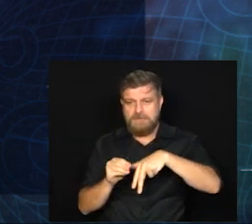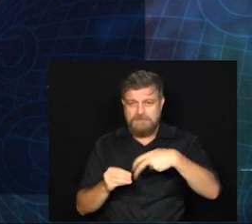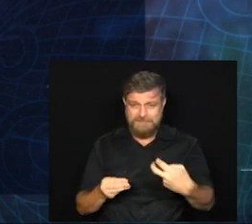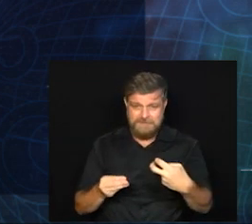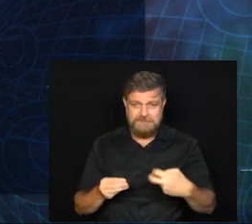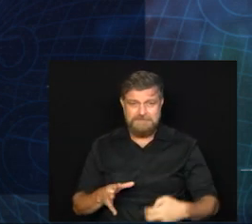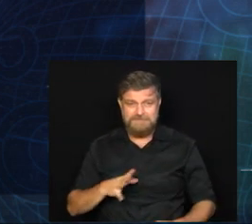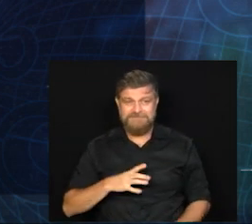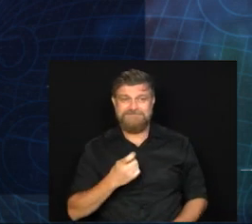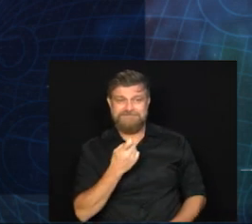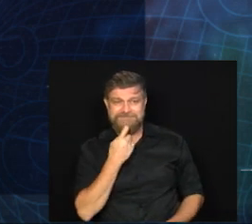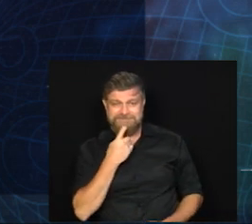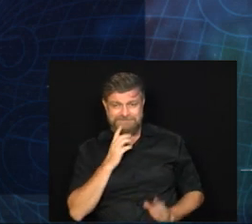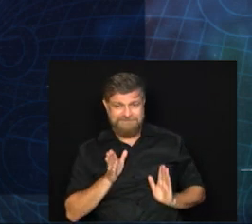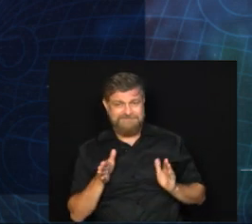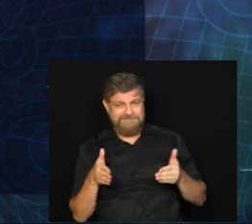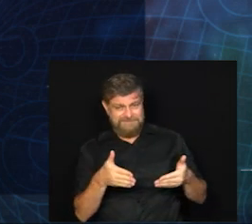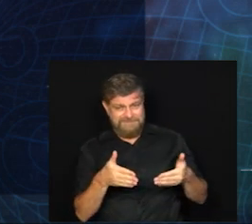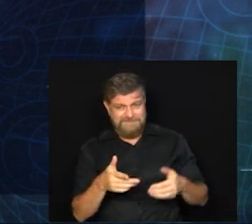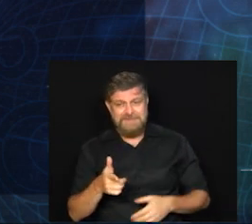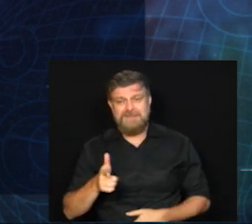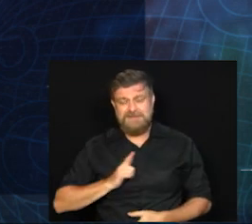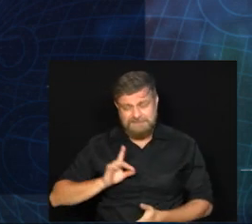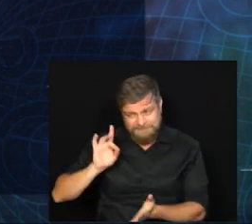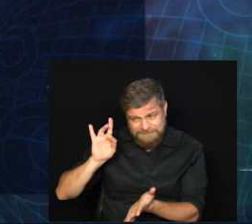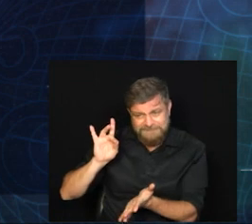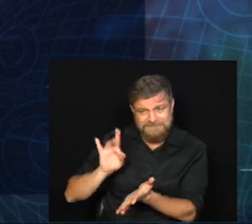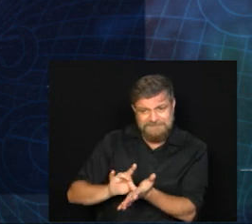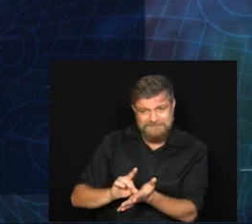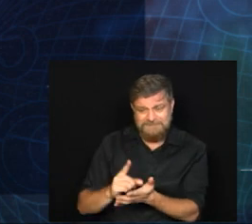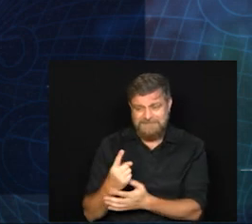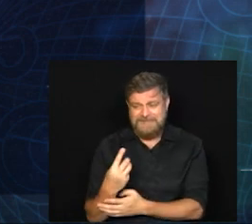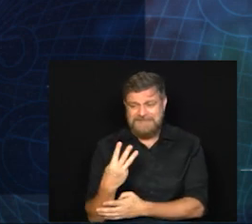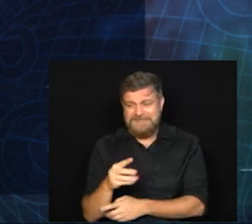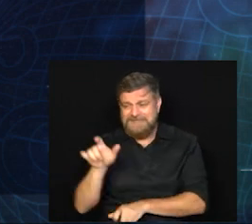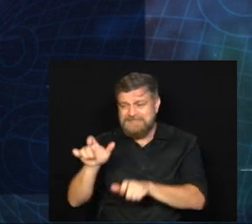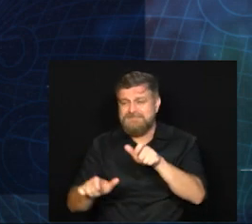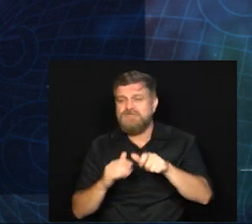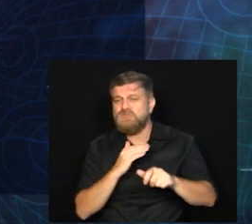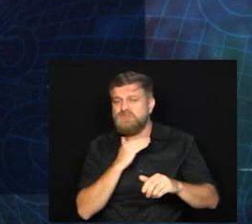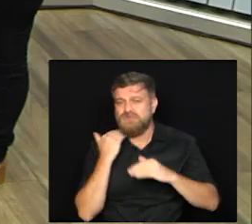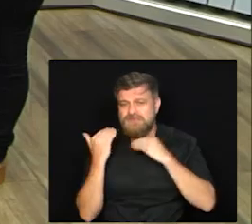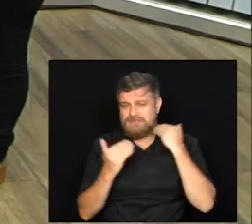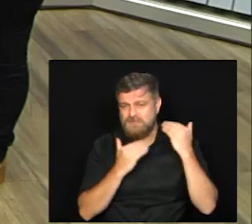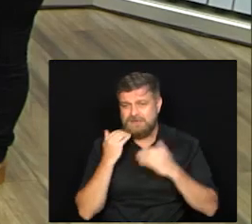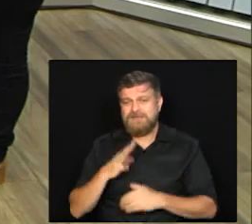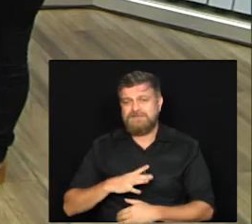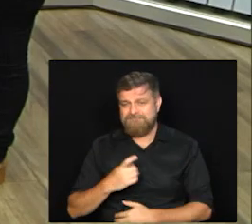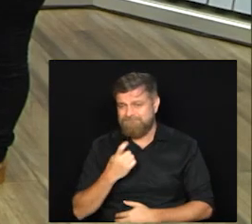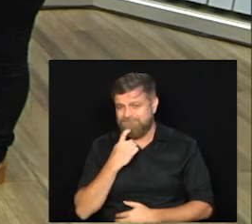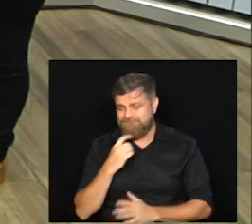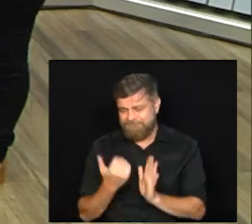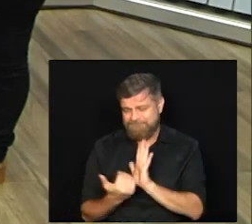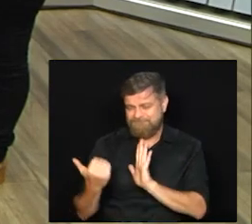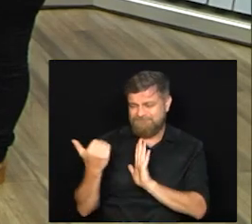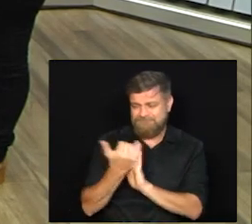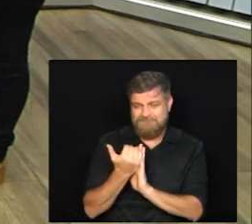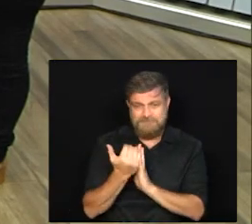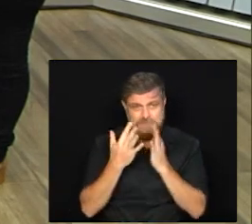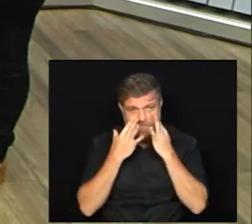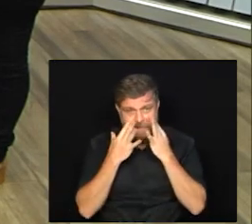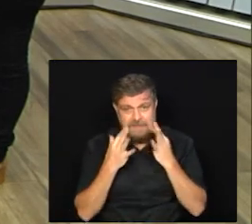Campinas? Exatamente, porque nós tivemos a confirmação de 13 óbitos na nossa cidade e o que chama a atenção